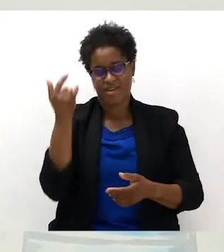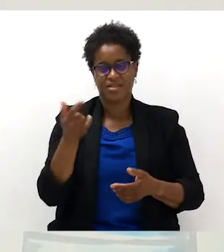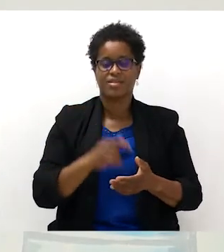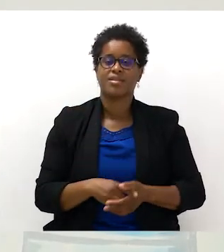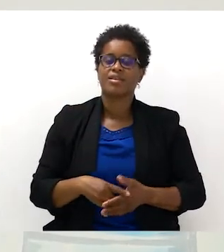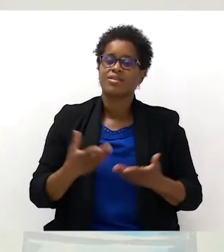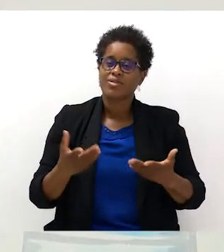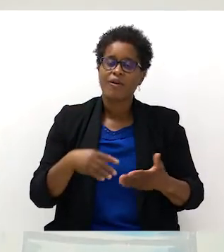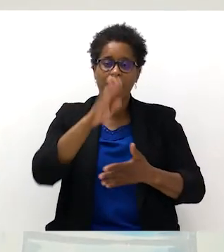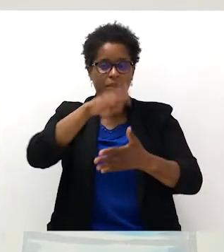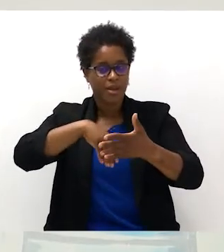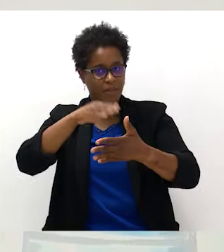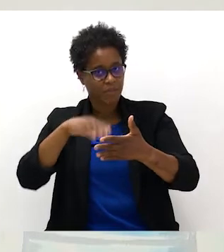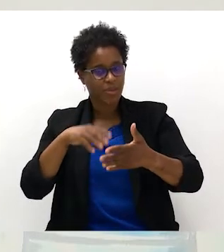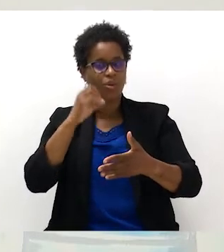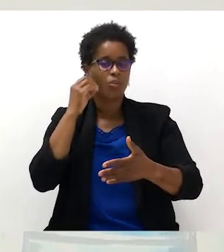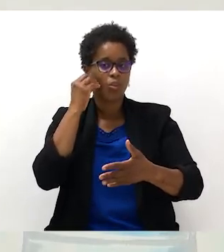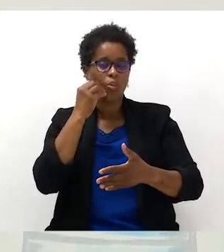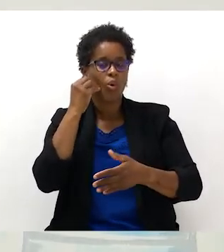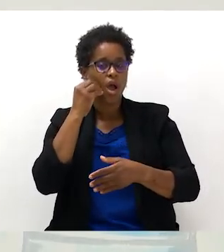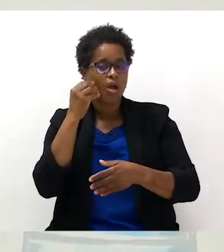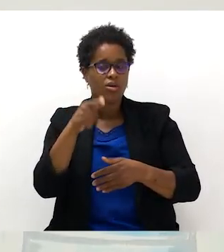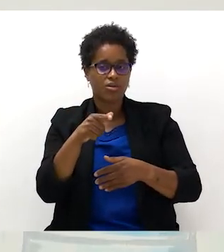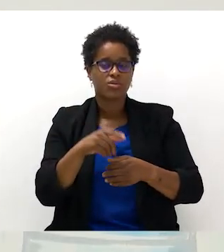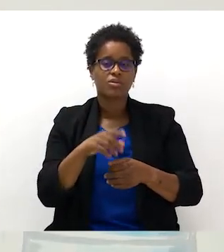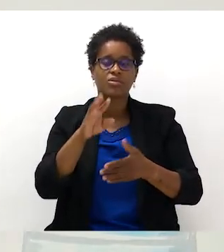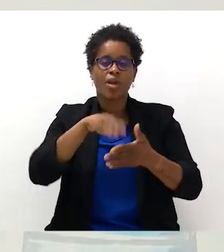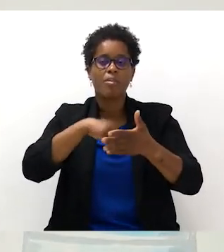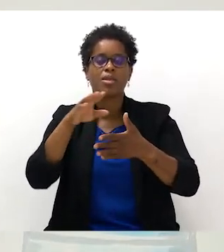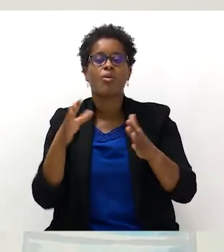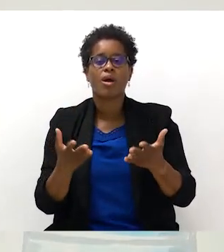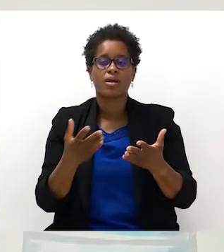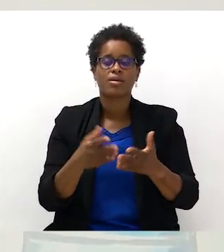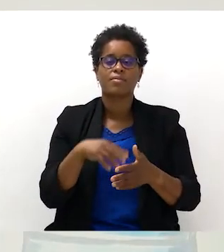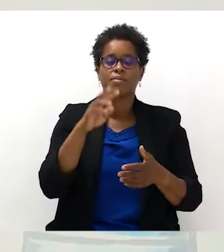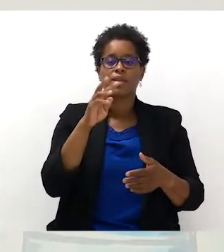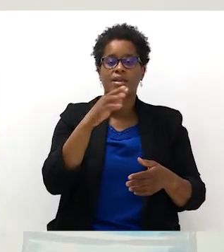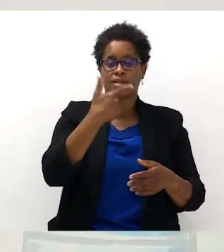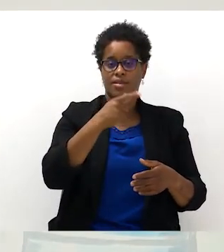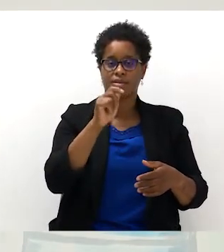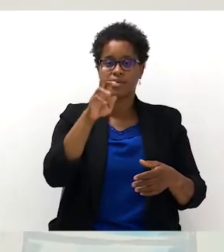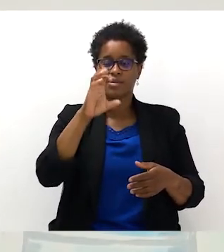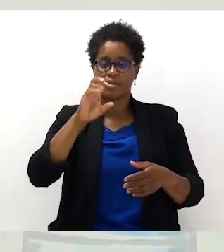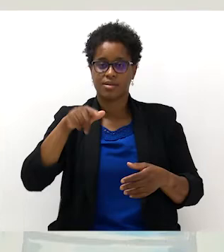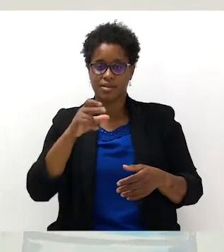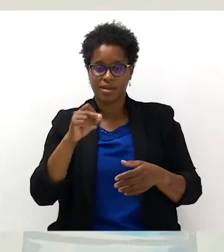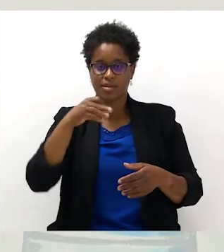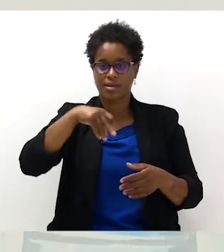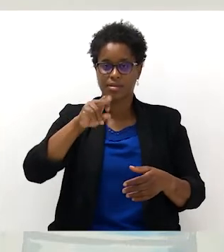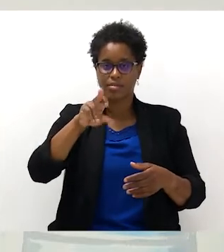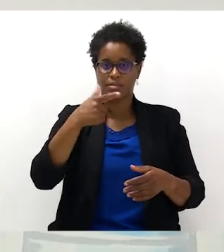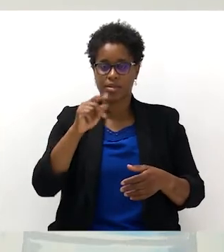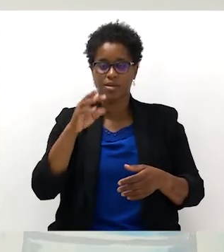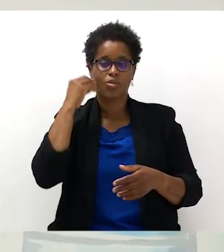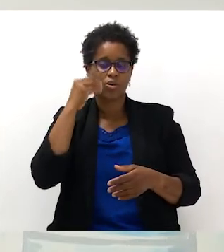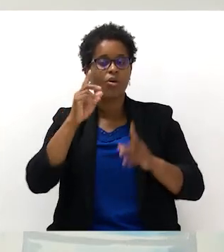E para pintar os morangos, vamos pintar quantas partes? Terça parte dos morangos. Então,